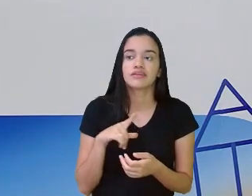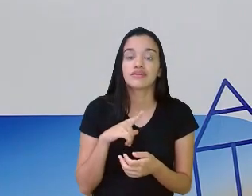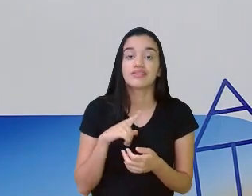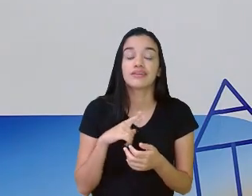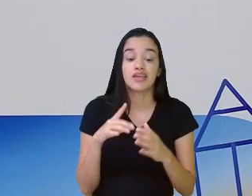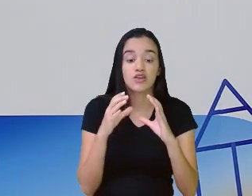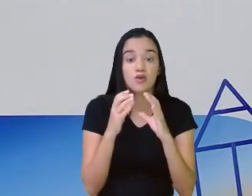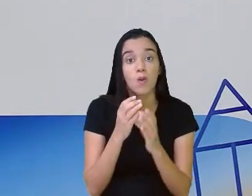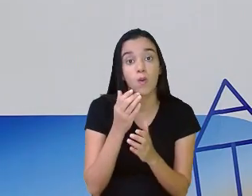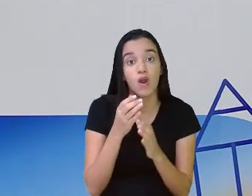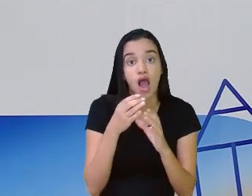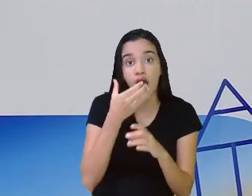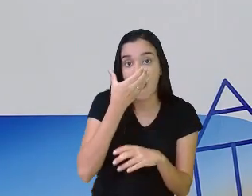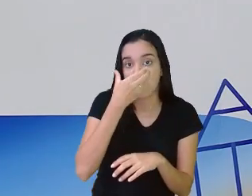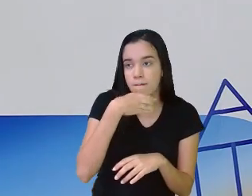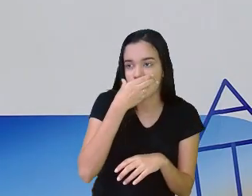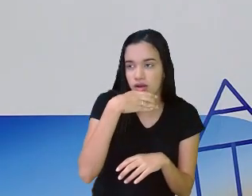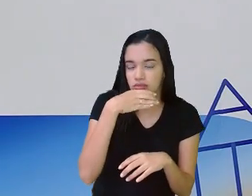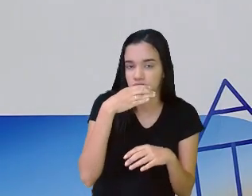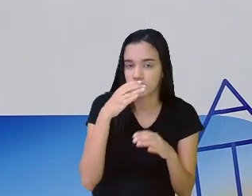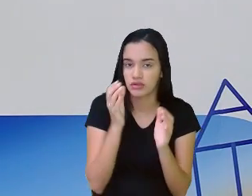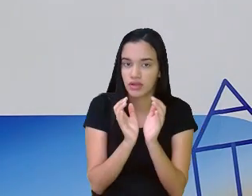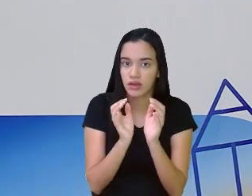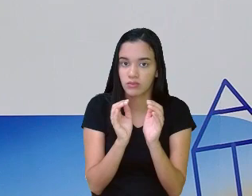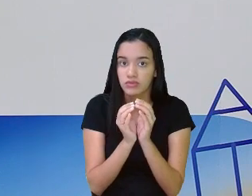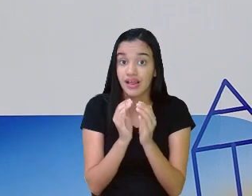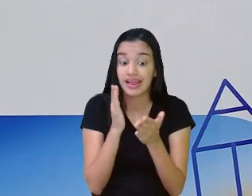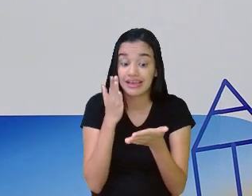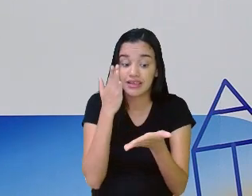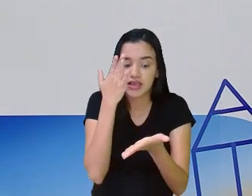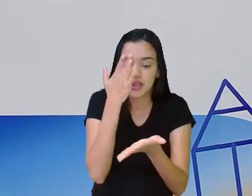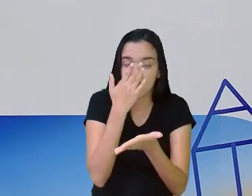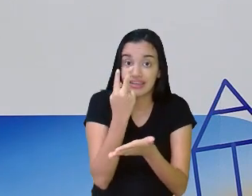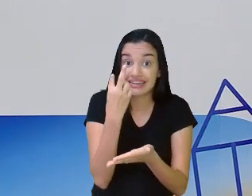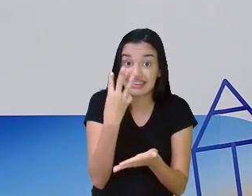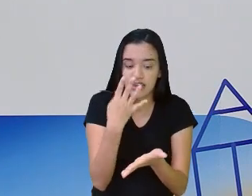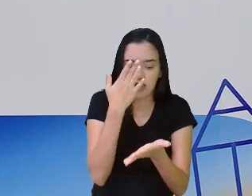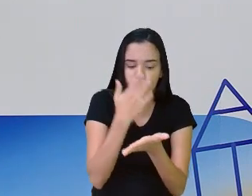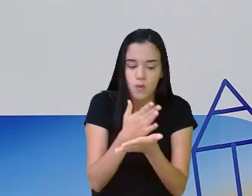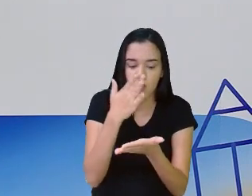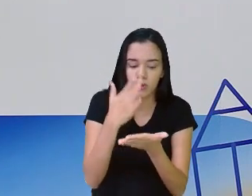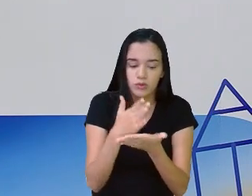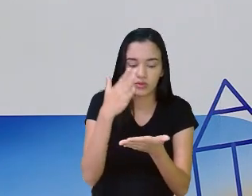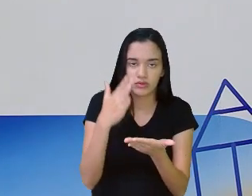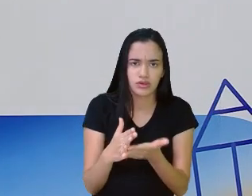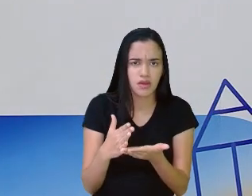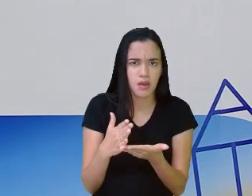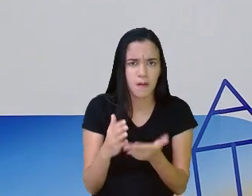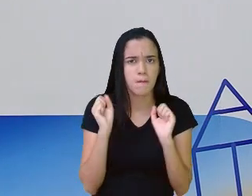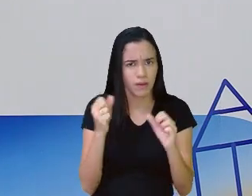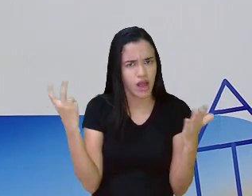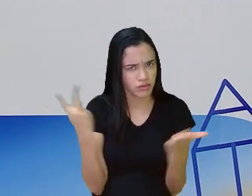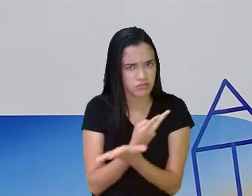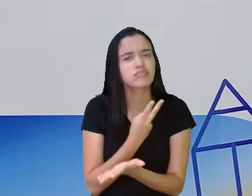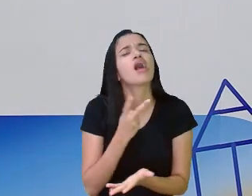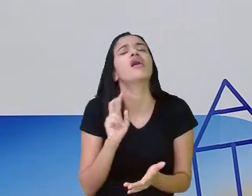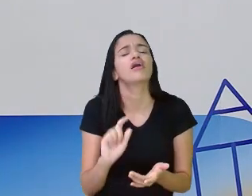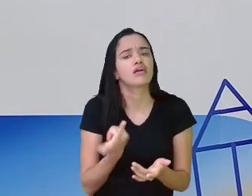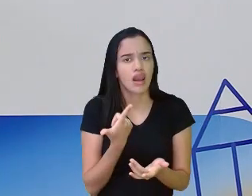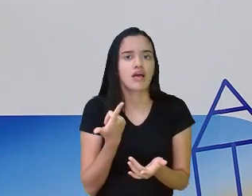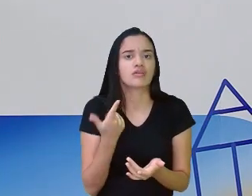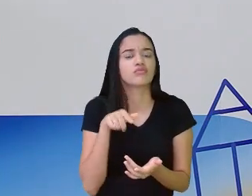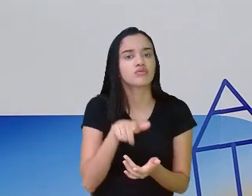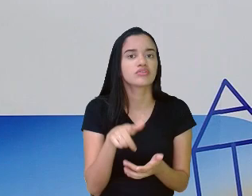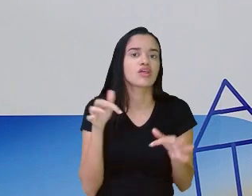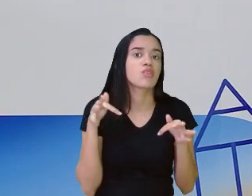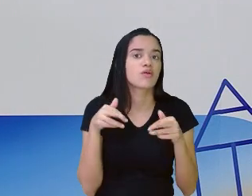peguei o mesmo inteiro, esse inteiro aqui, e dividi em 3. Isso pode acontecer? Claro que pode. Às vezes,